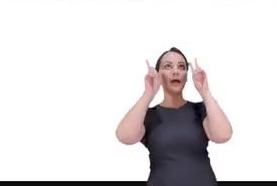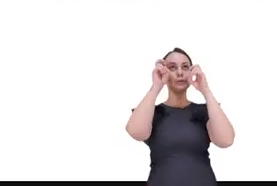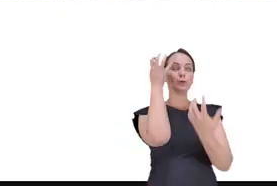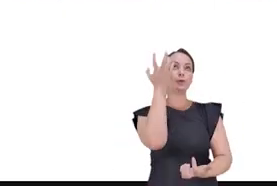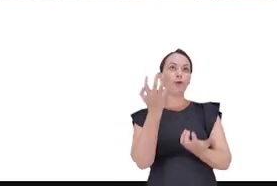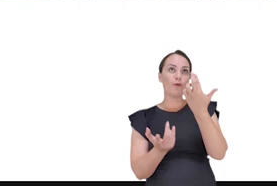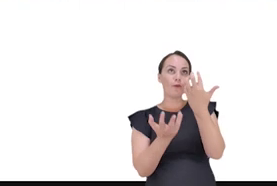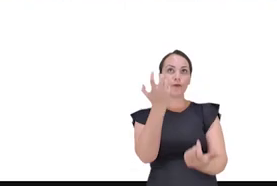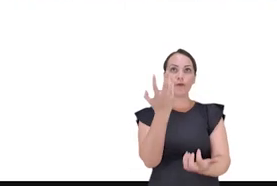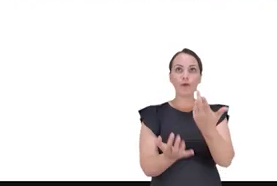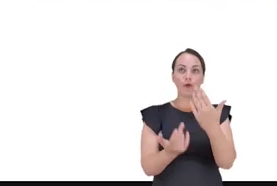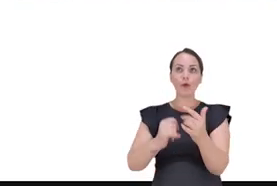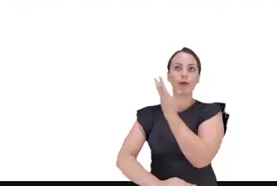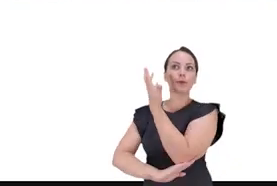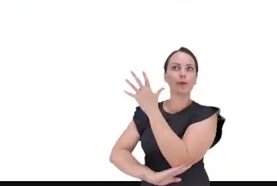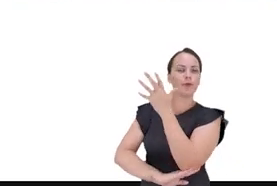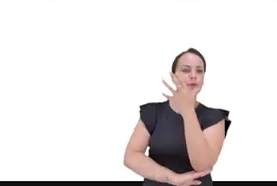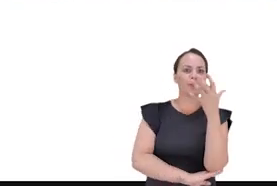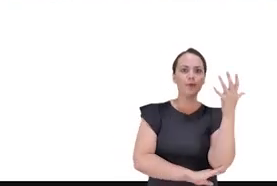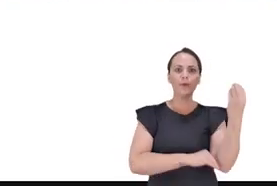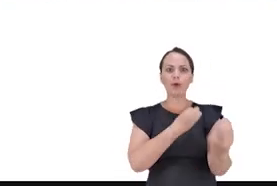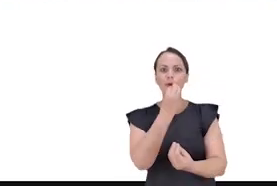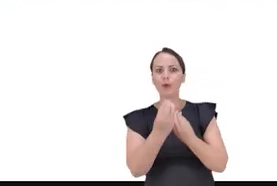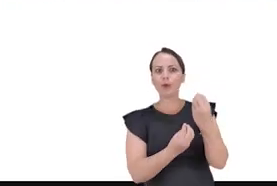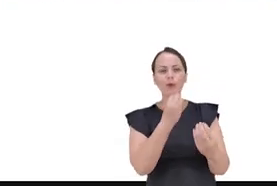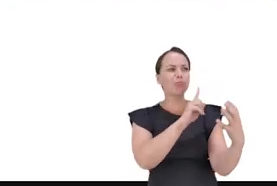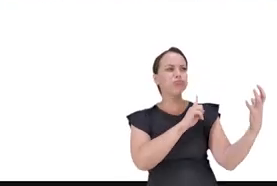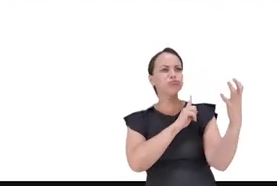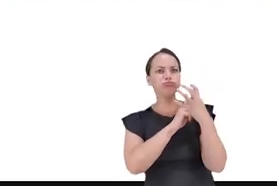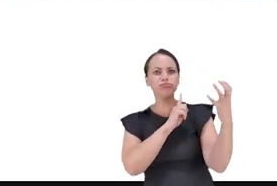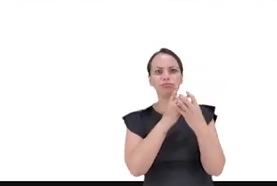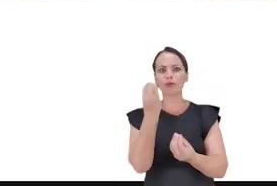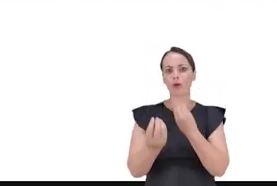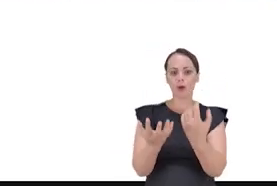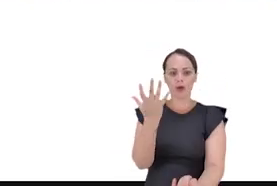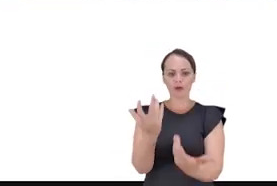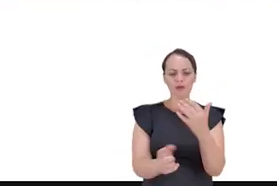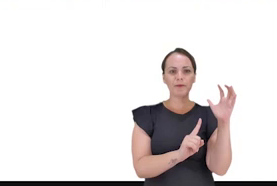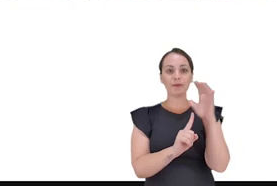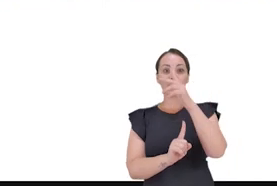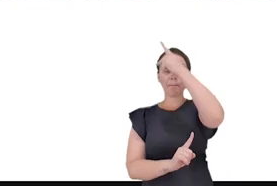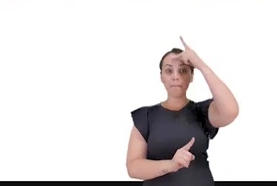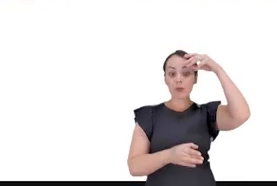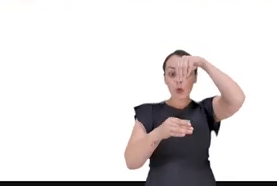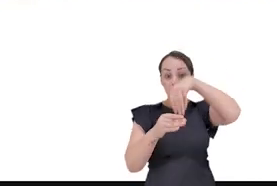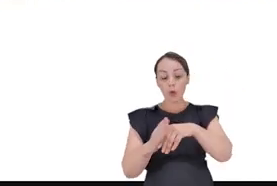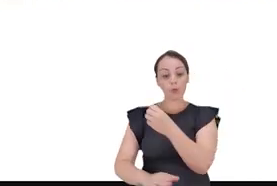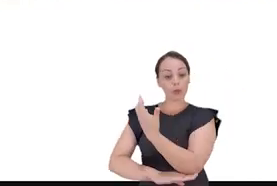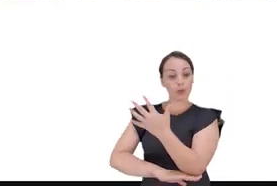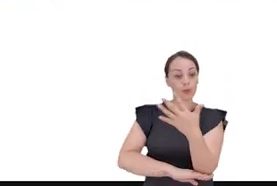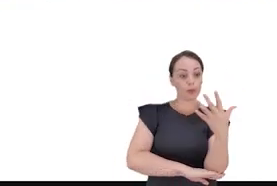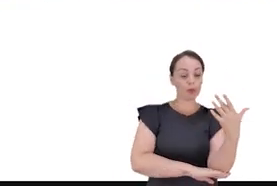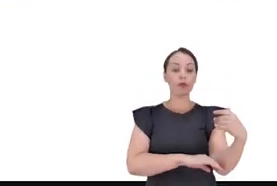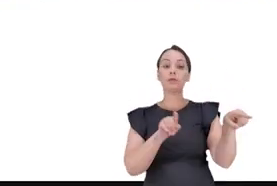a floresta, como o fogo impacta a floresta, como o fogo impacta as pessoas que vivem na floresta, as pessoas que